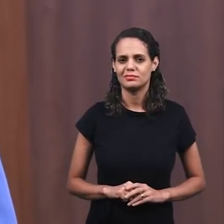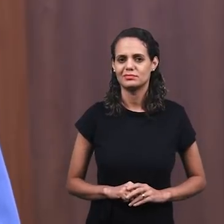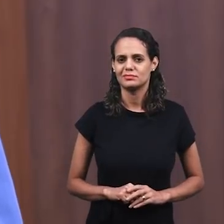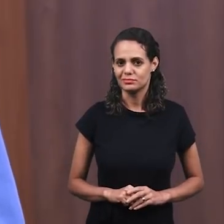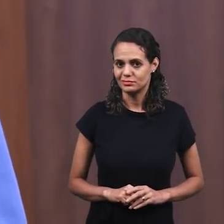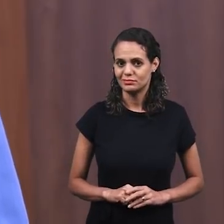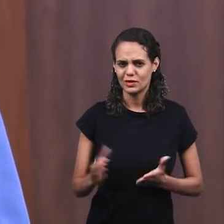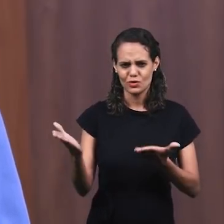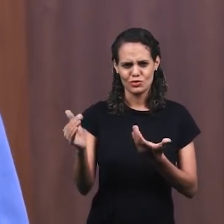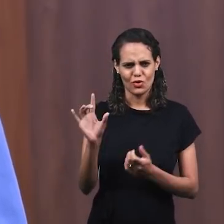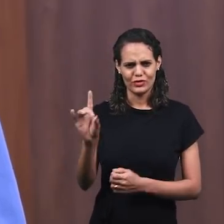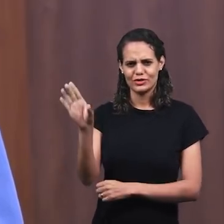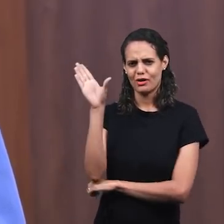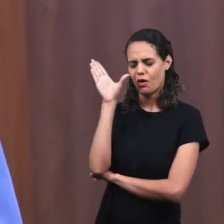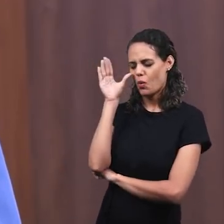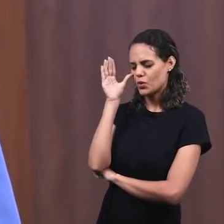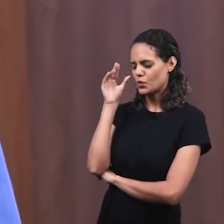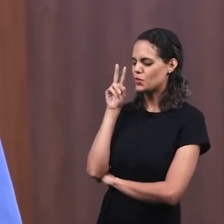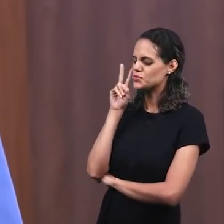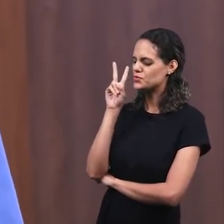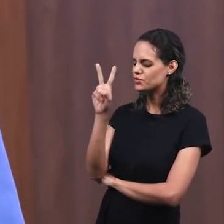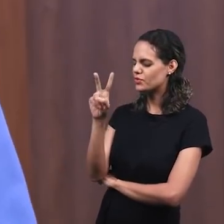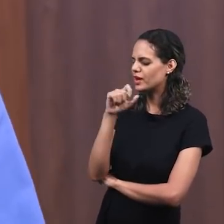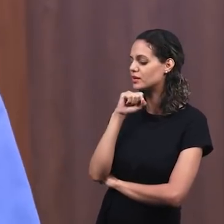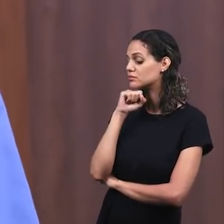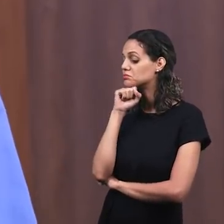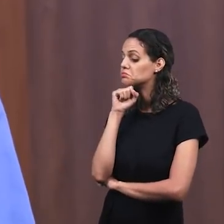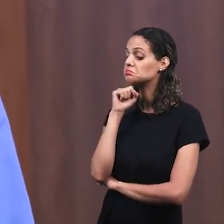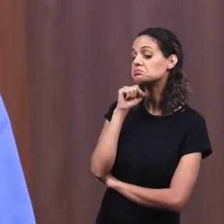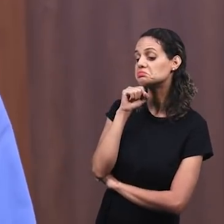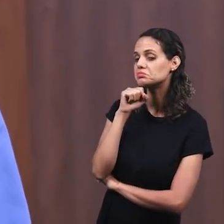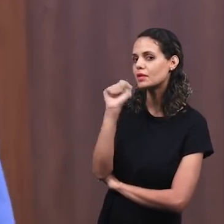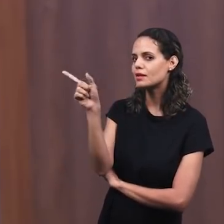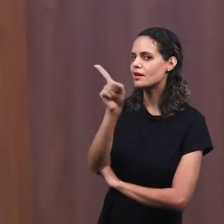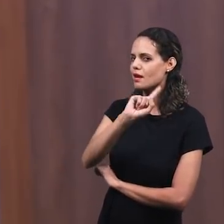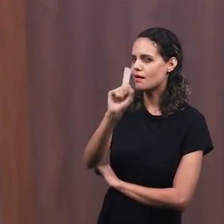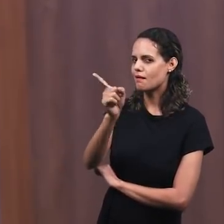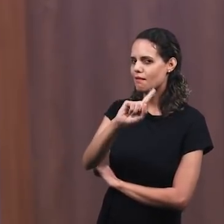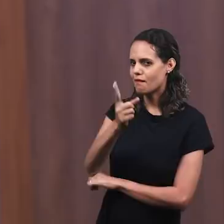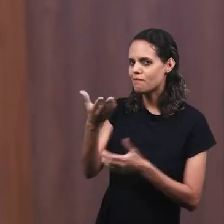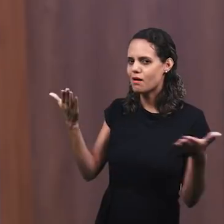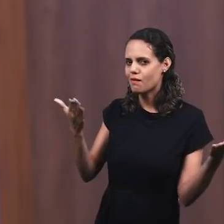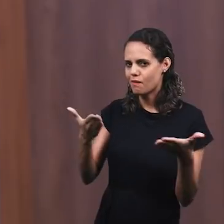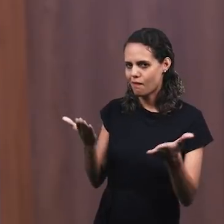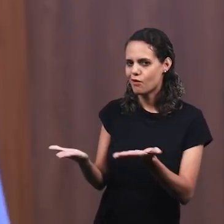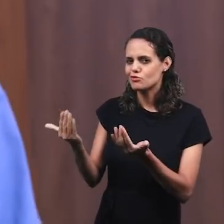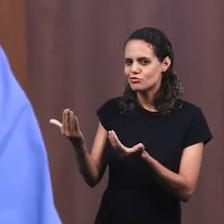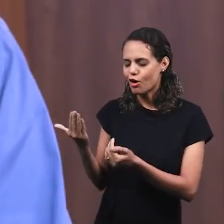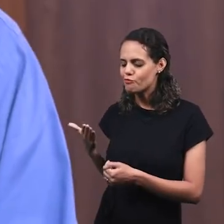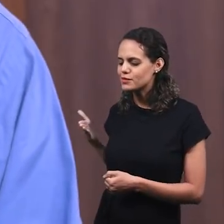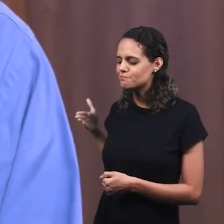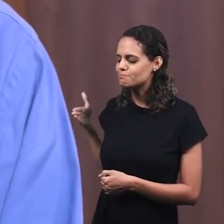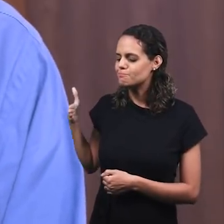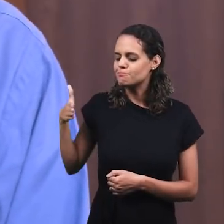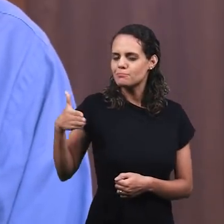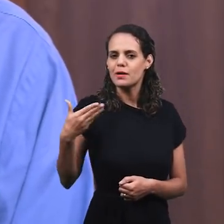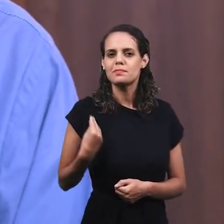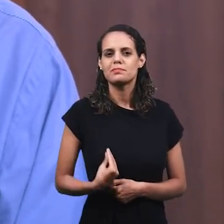evangelização. O jovem não é um espectador de alguém. Não. Os jovens estão